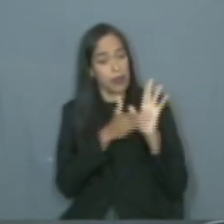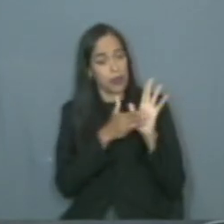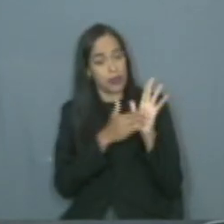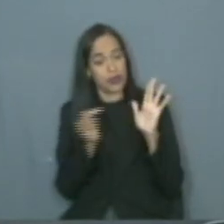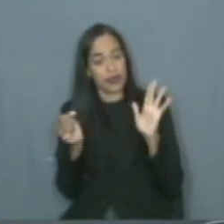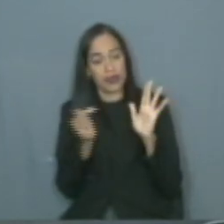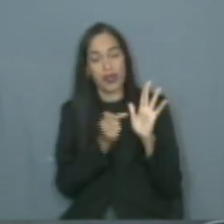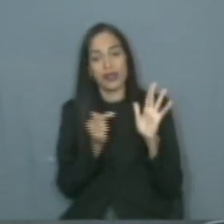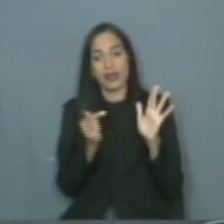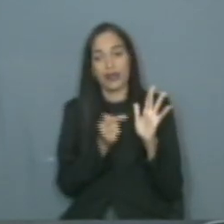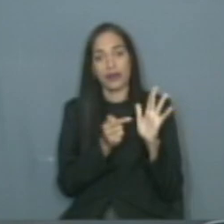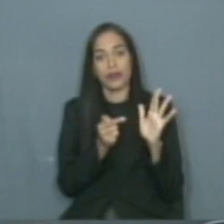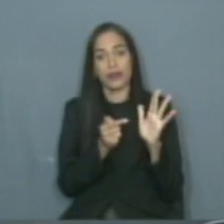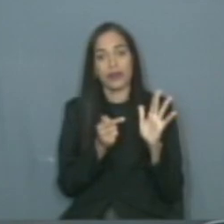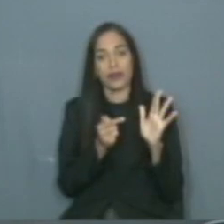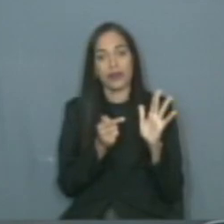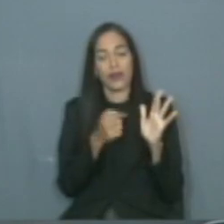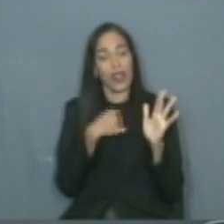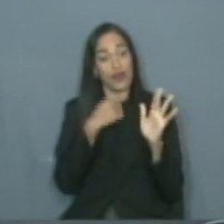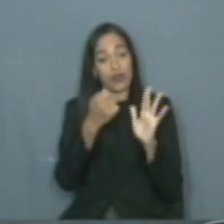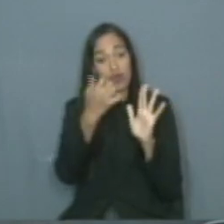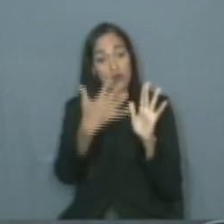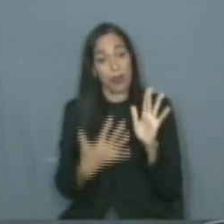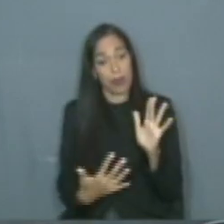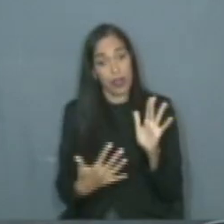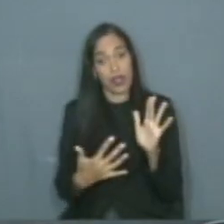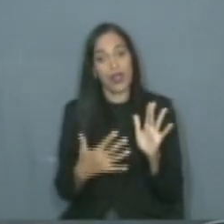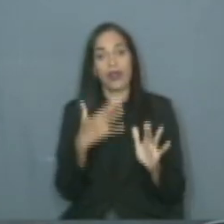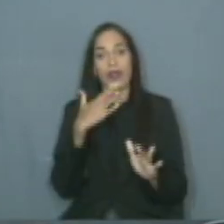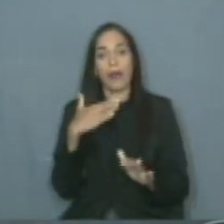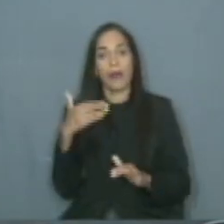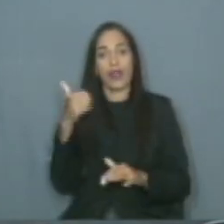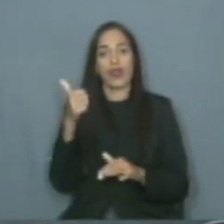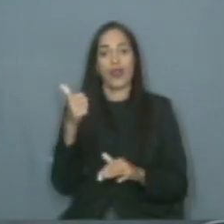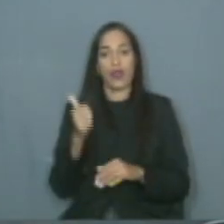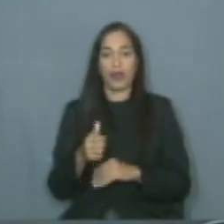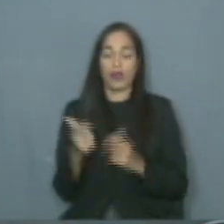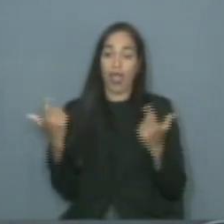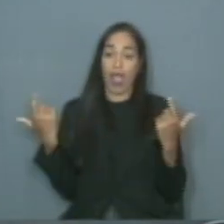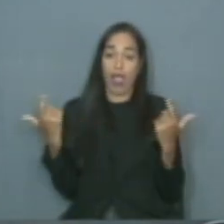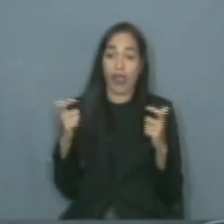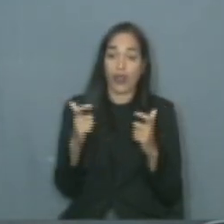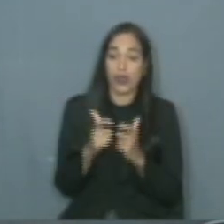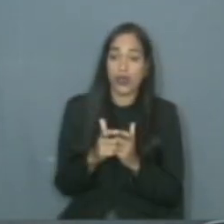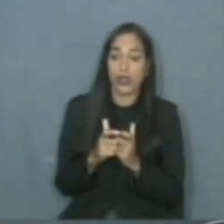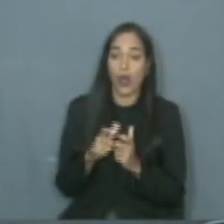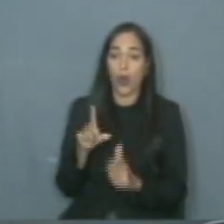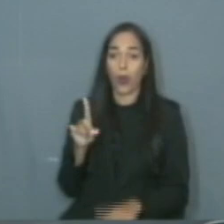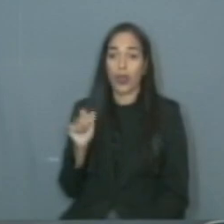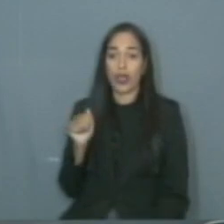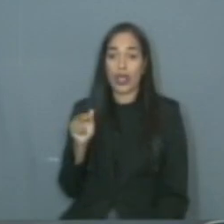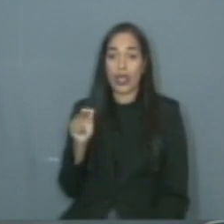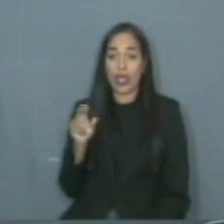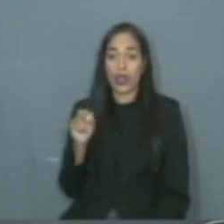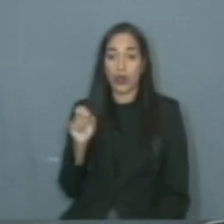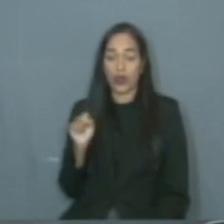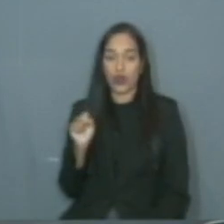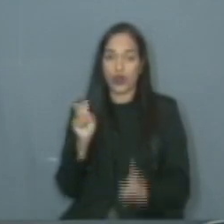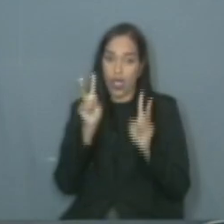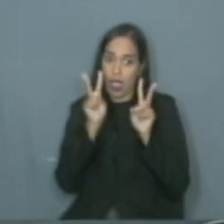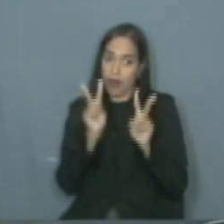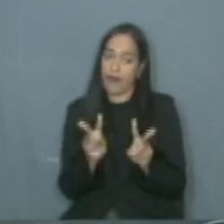dessa. Então, isso só me demanda a explicar mais, a explicar melhor. A redução de danos é uma forma de ver a